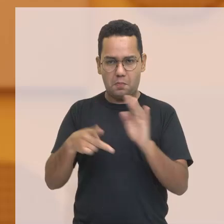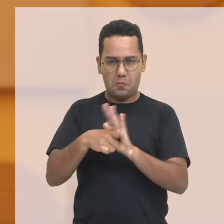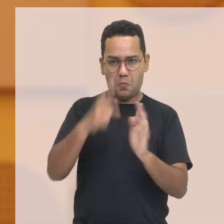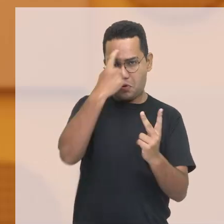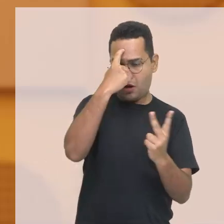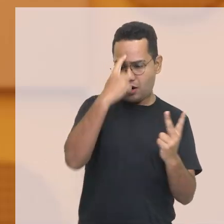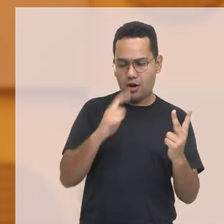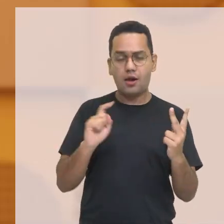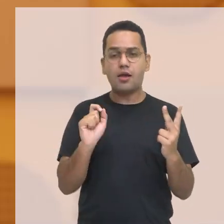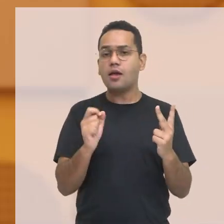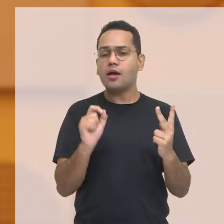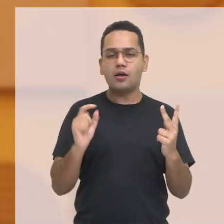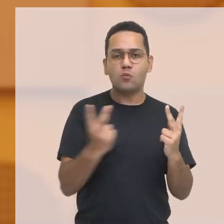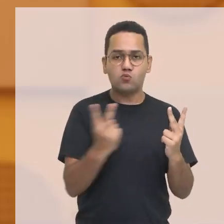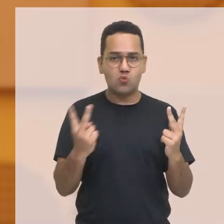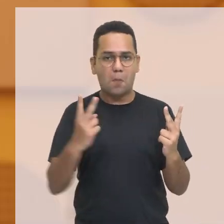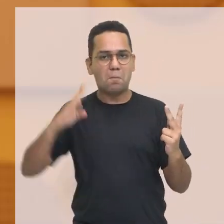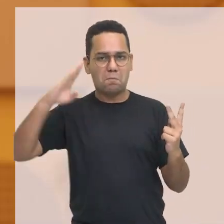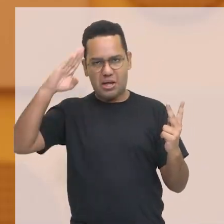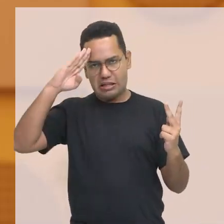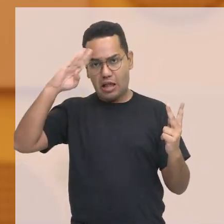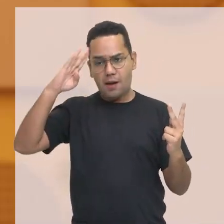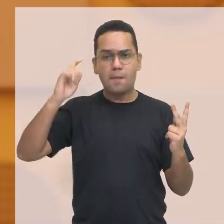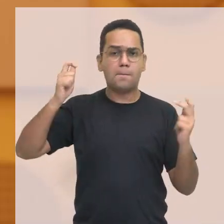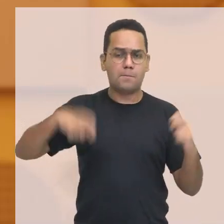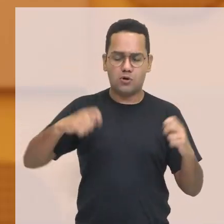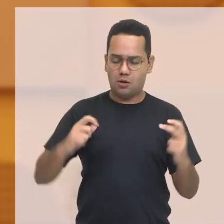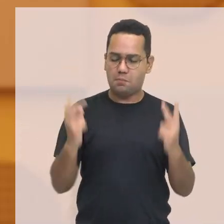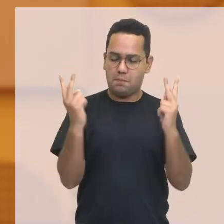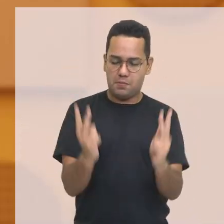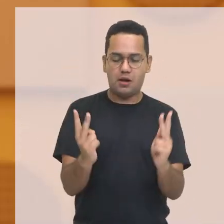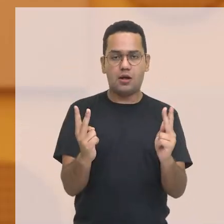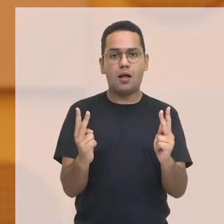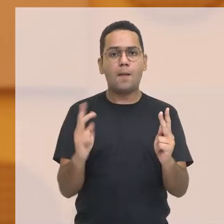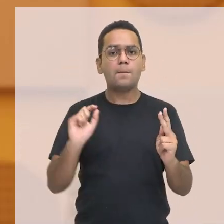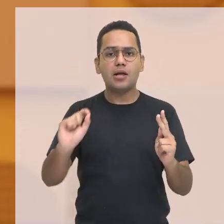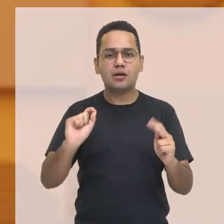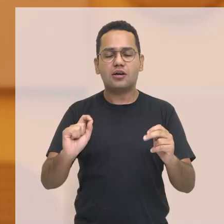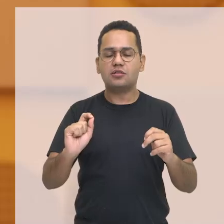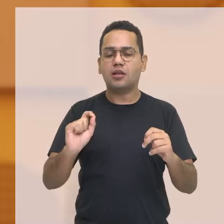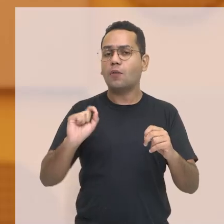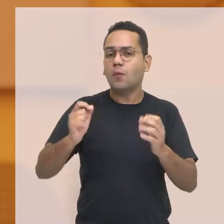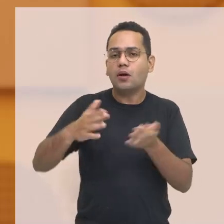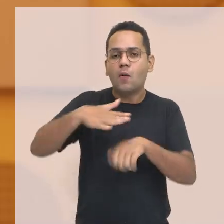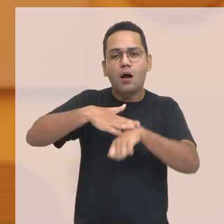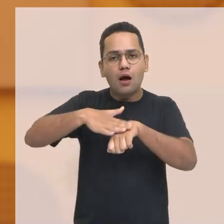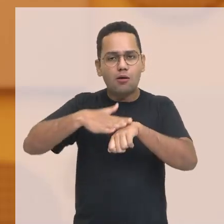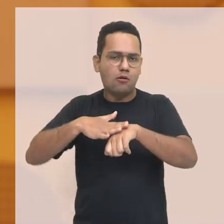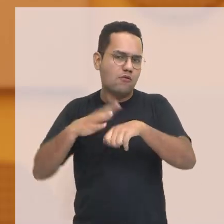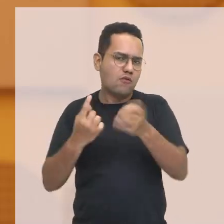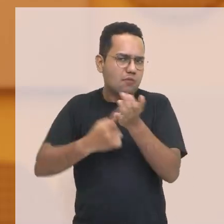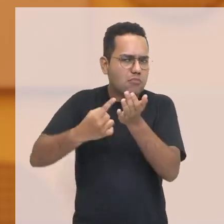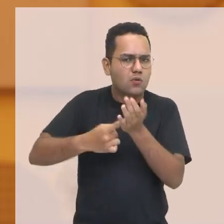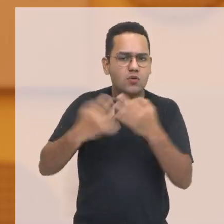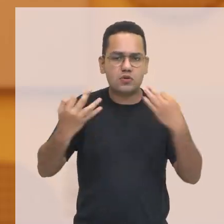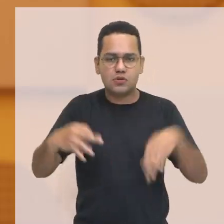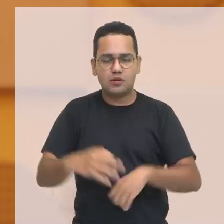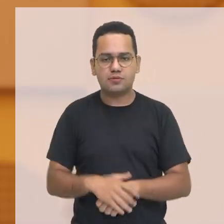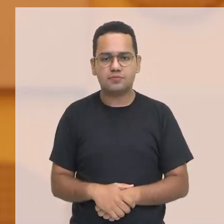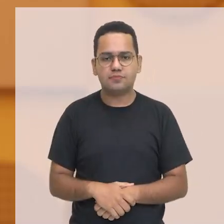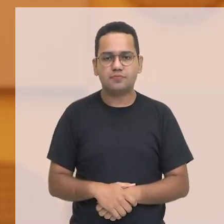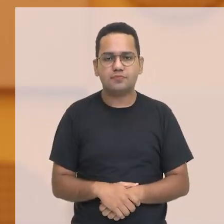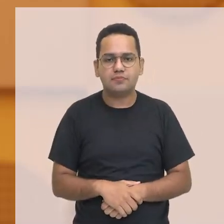ali um acordo. E o que eles pedem, né? Que sejam dados ali soldados para a guerra e em troca eles teriam